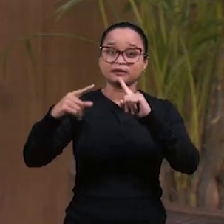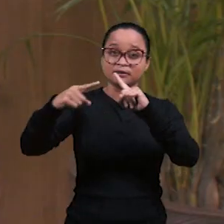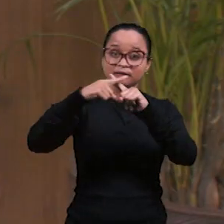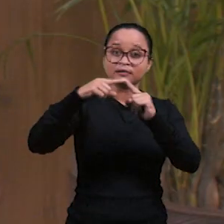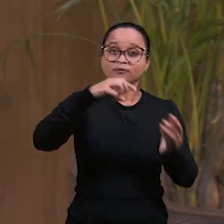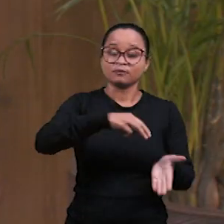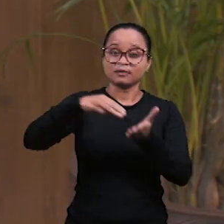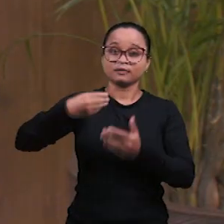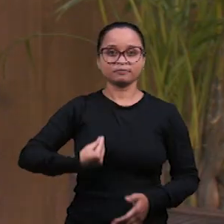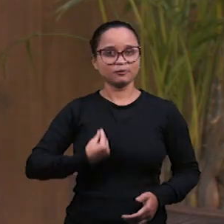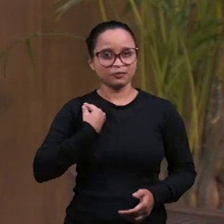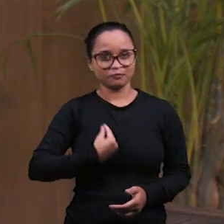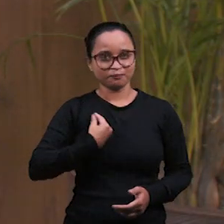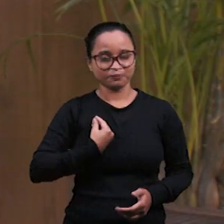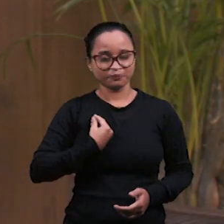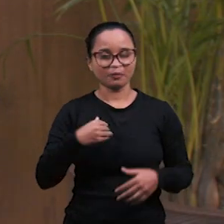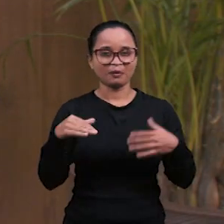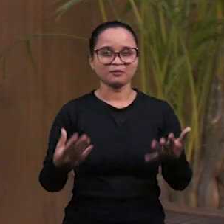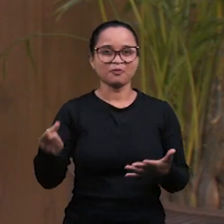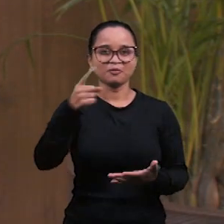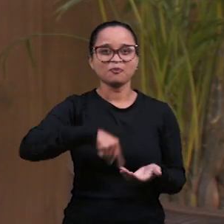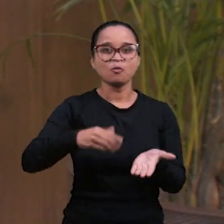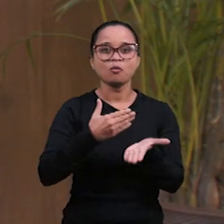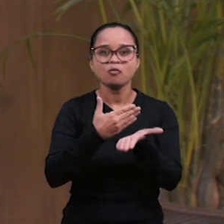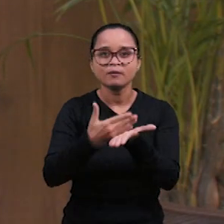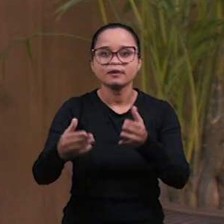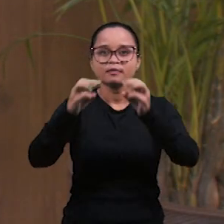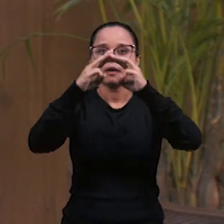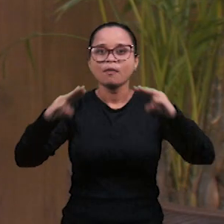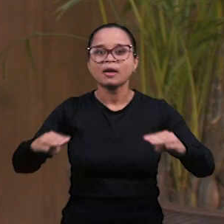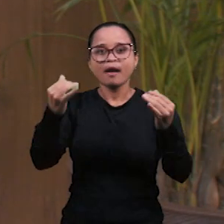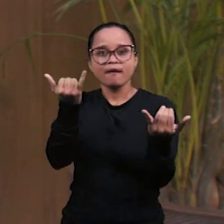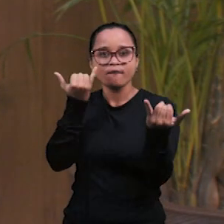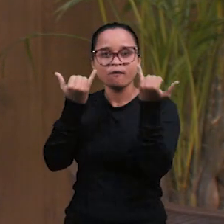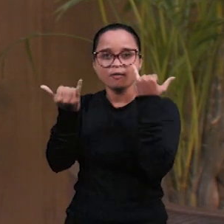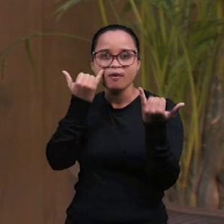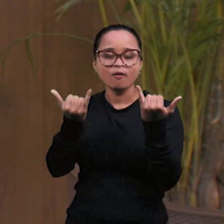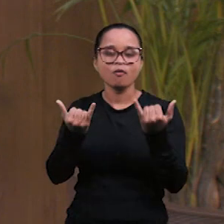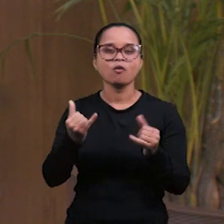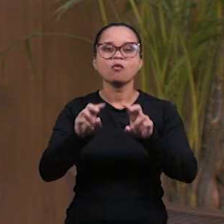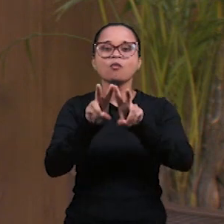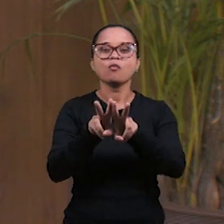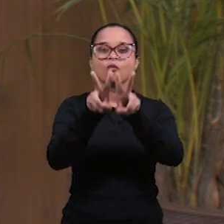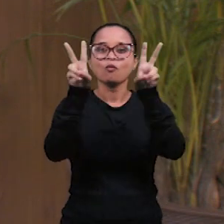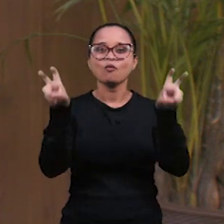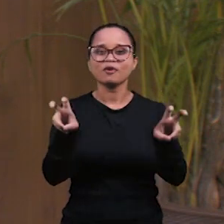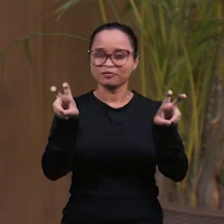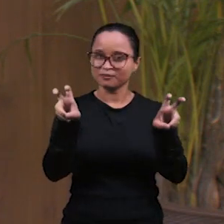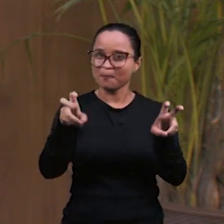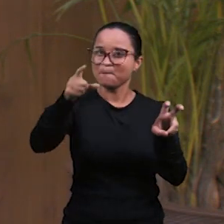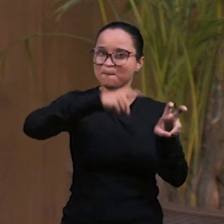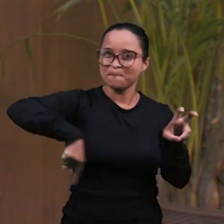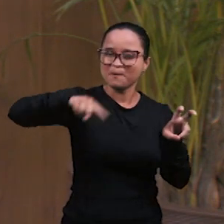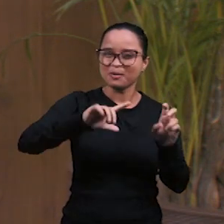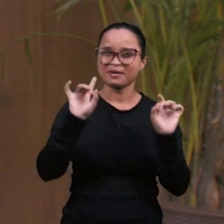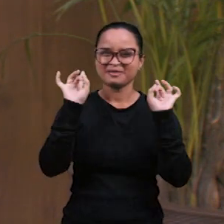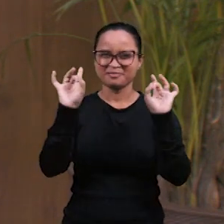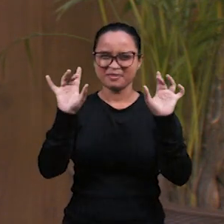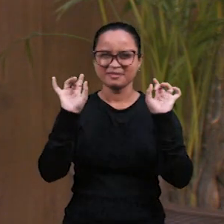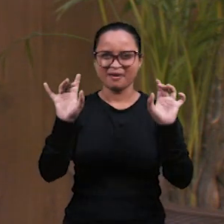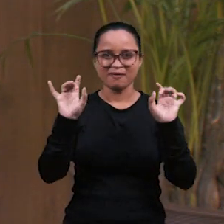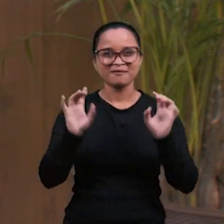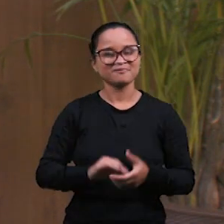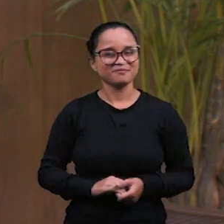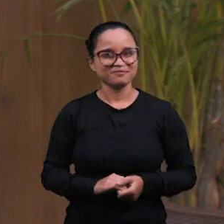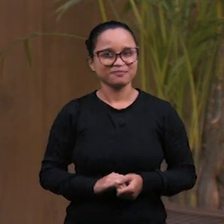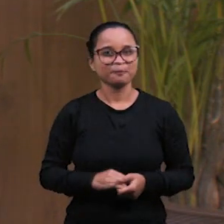presente. E a gente começa esse Manaim News com um tema que para nós foi muito especial. Não tínhamos